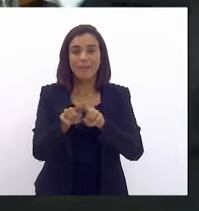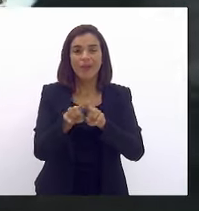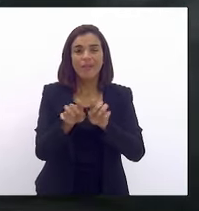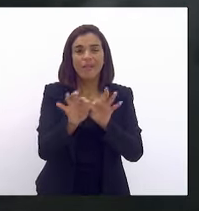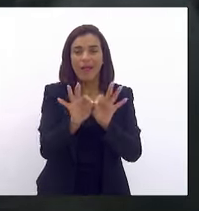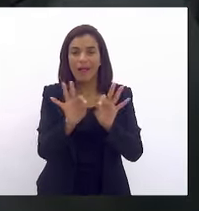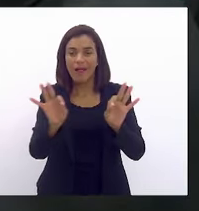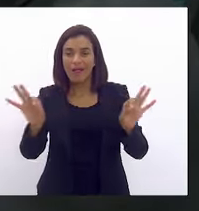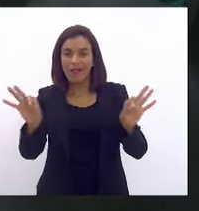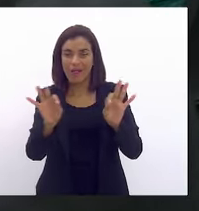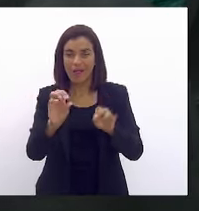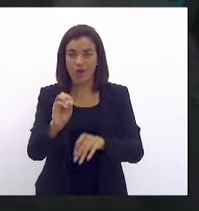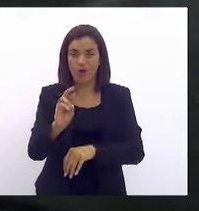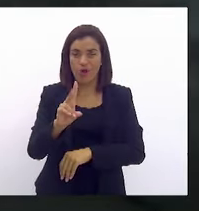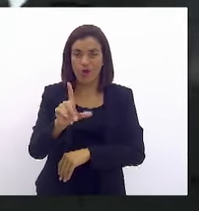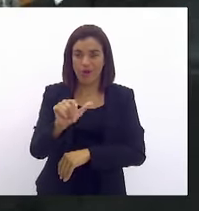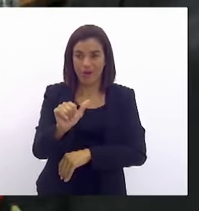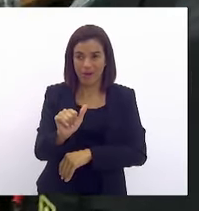INEA